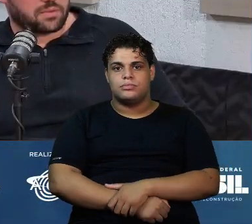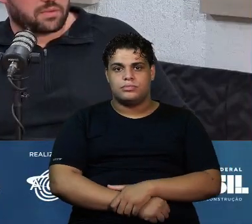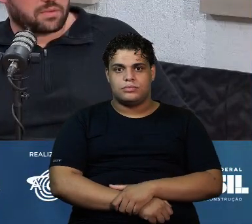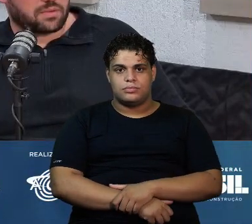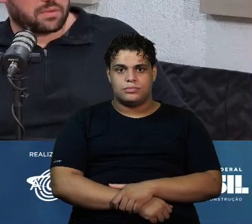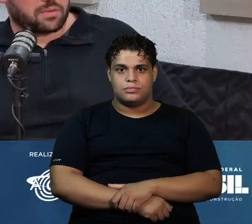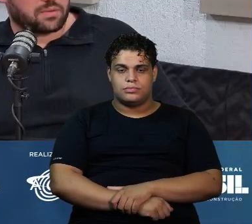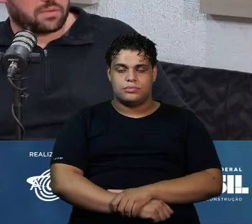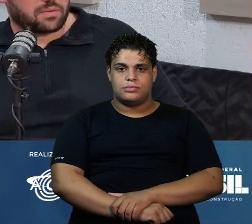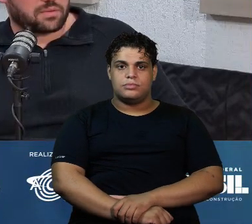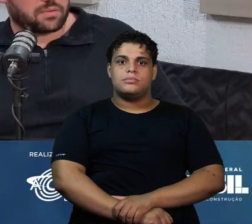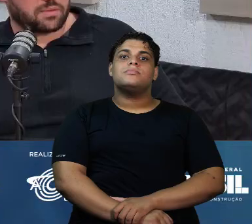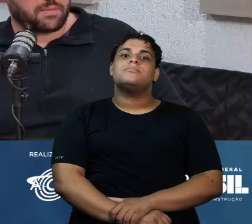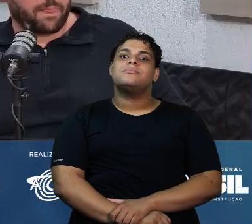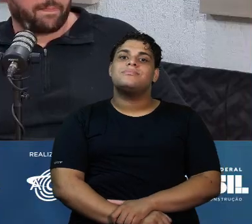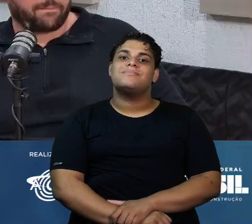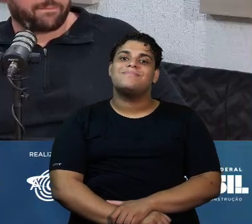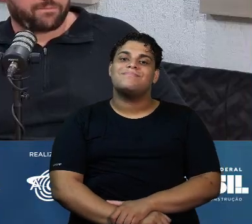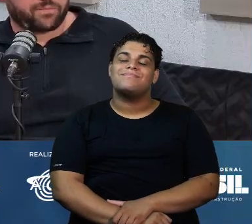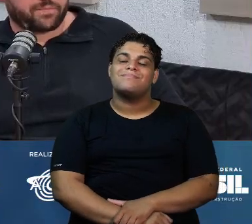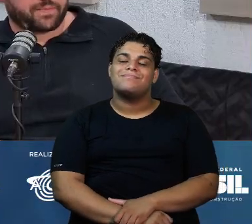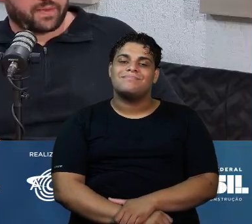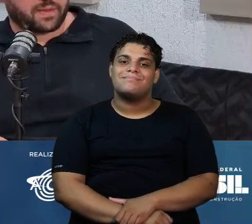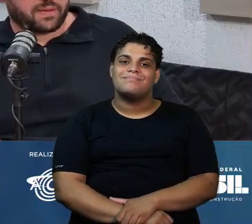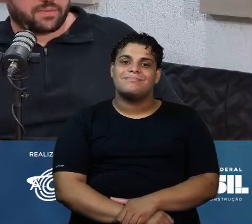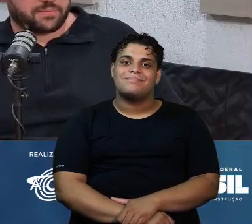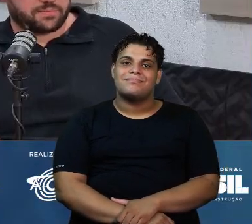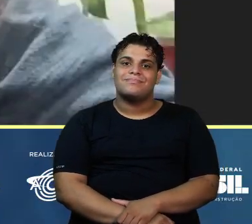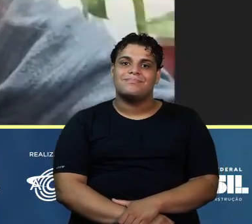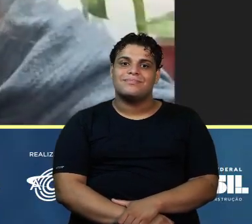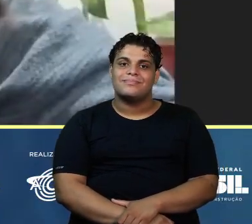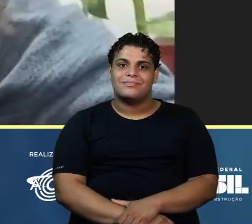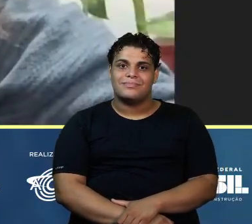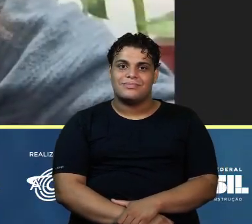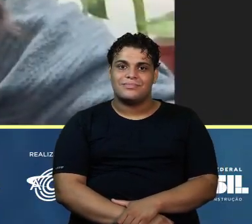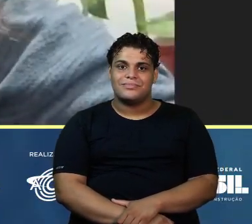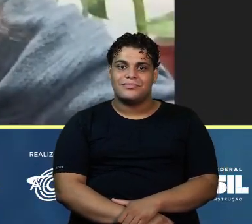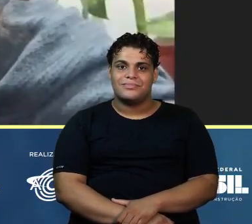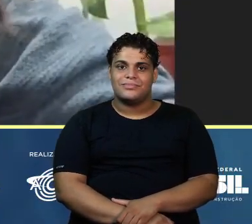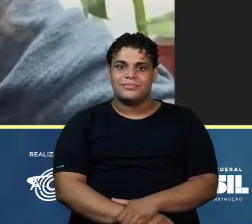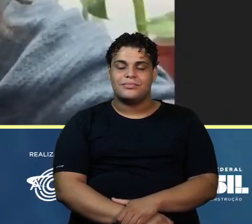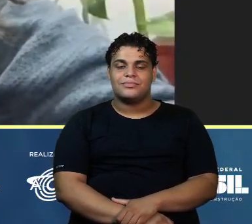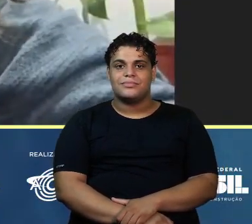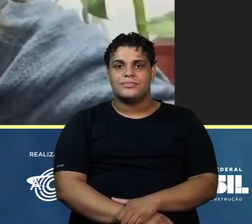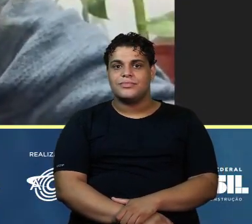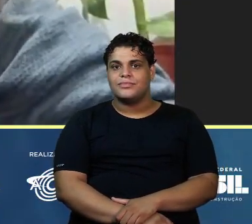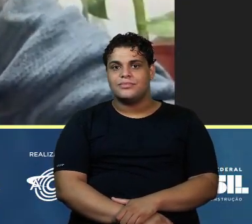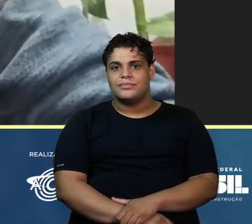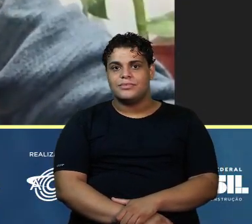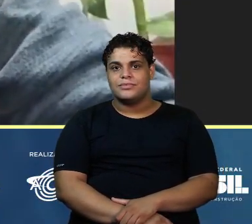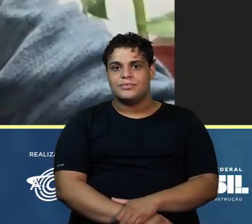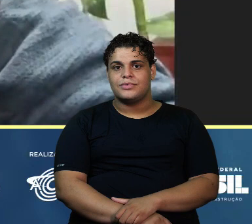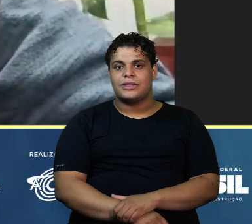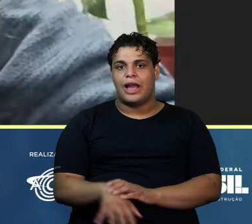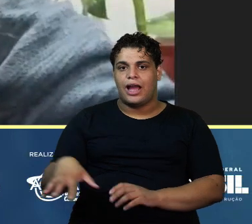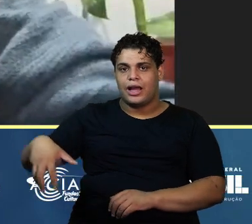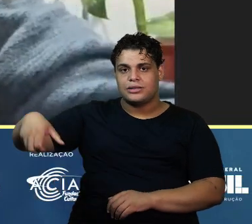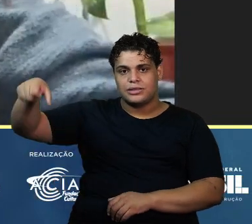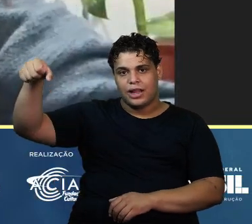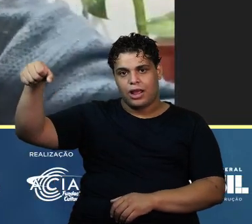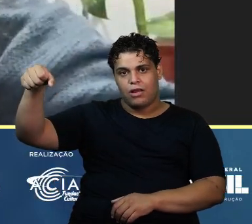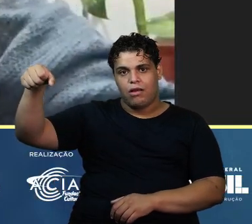Bom, então, eu até comentei uma, né, que é muito recorrente, que é a questão da sacolinha plástica, né? Então, Sim,